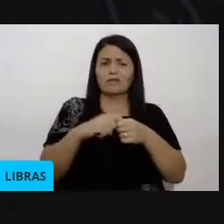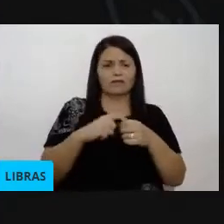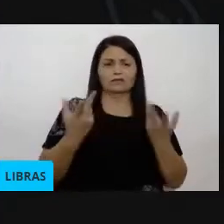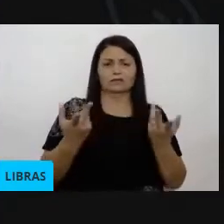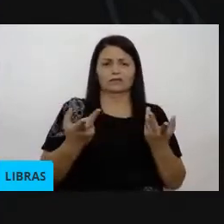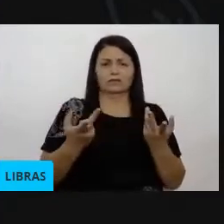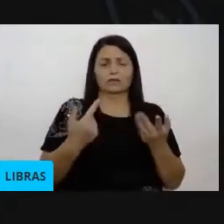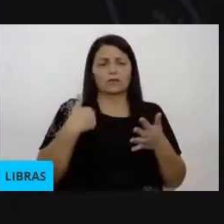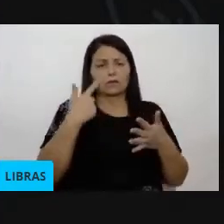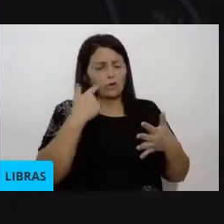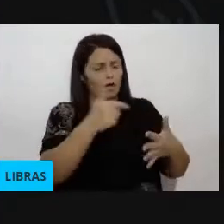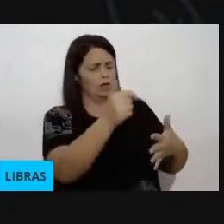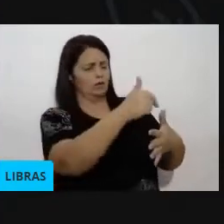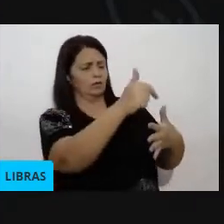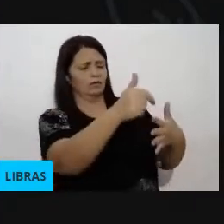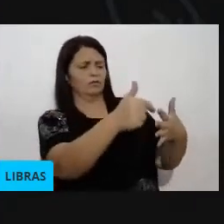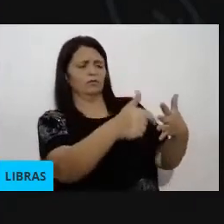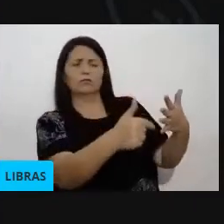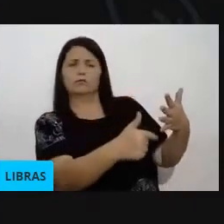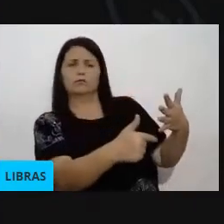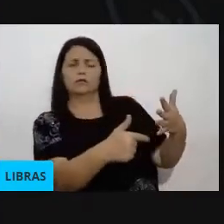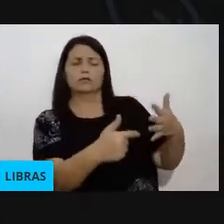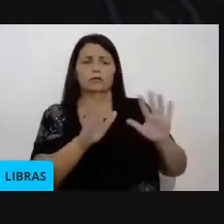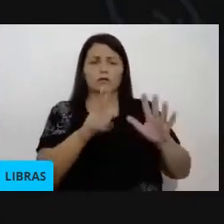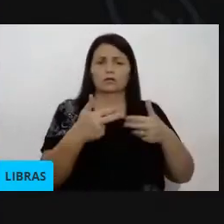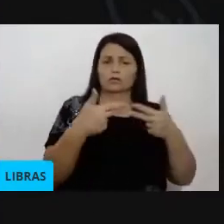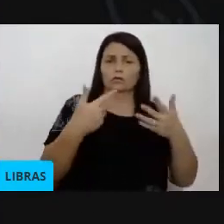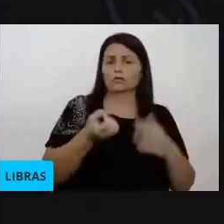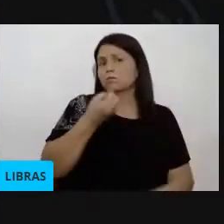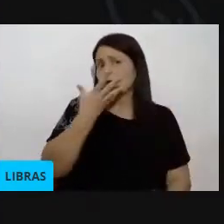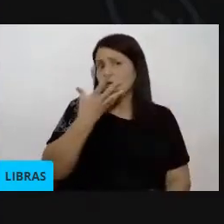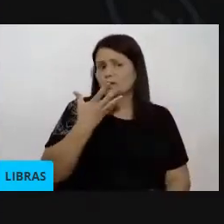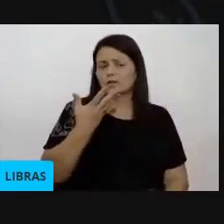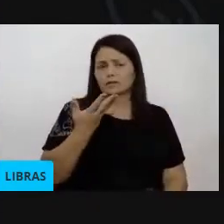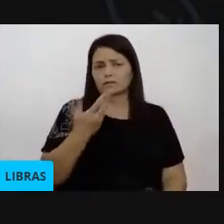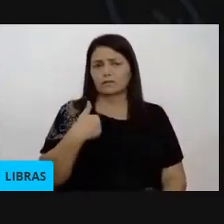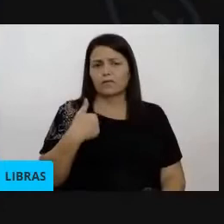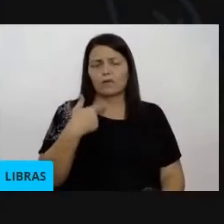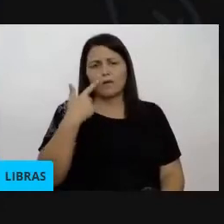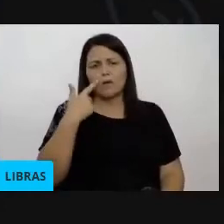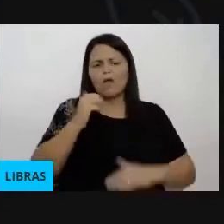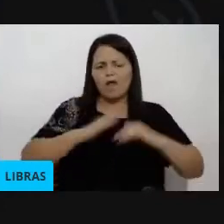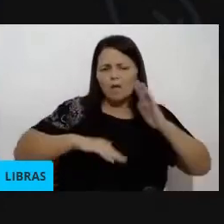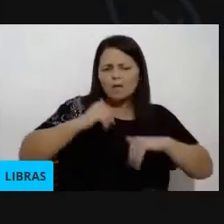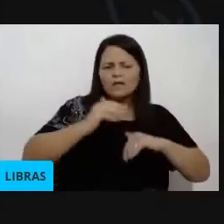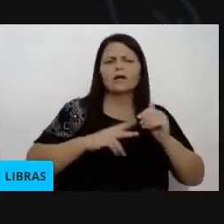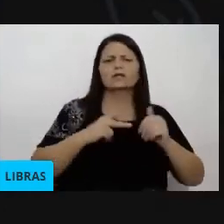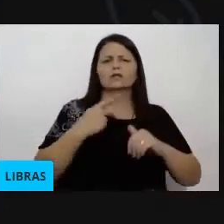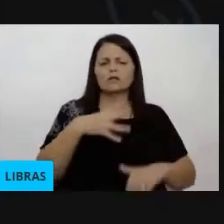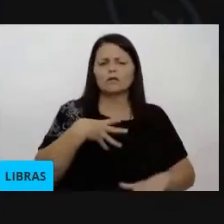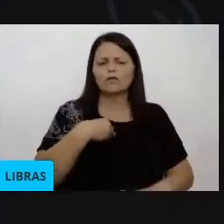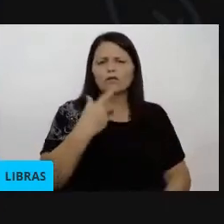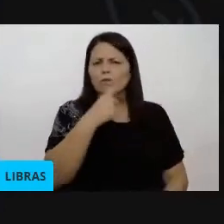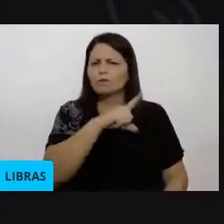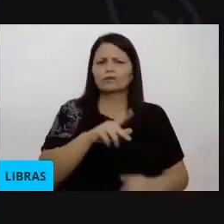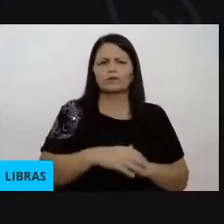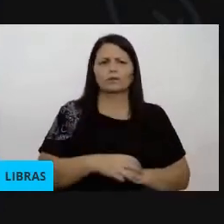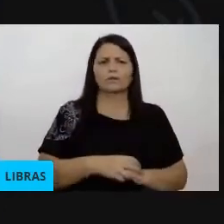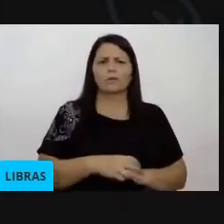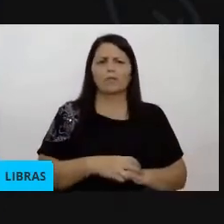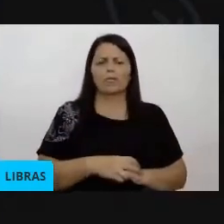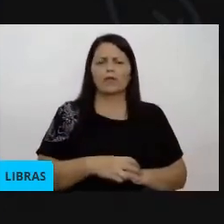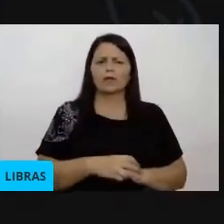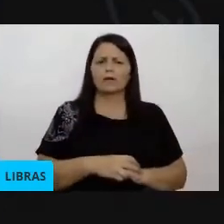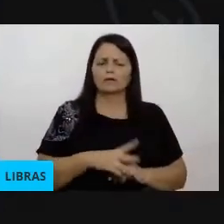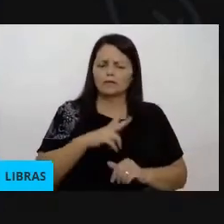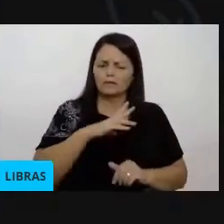essas questões. Olhem para as coisas boas, né? Olhe para as habilidades que seu filho adquiriu. Olhe